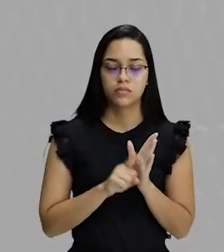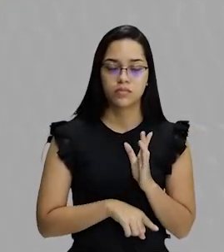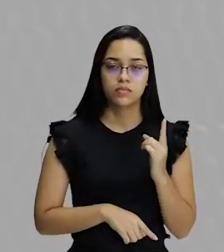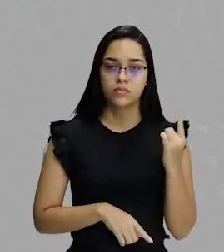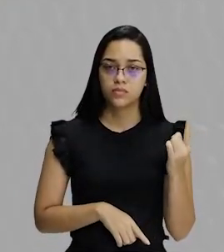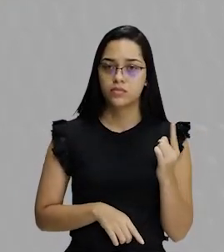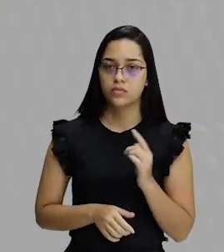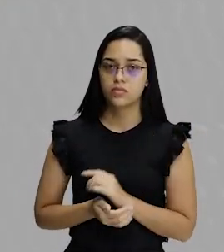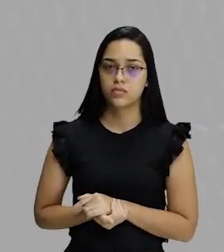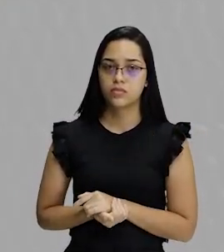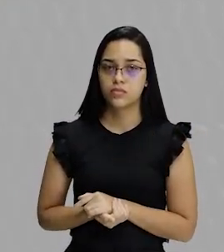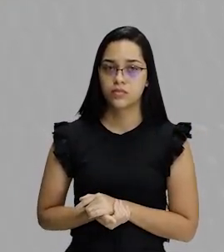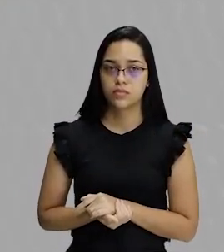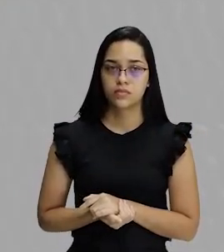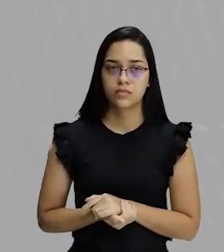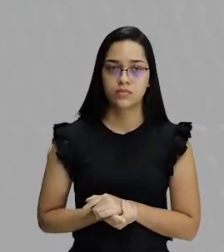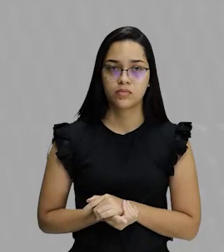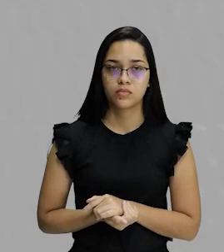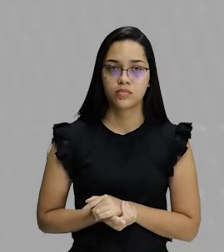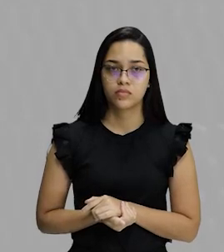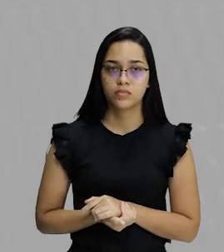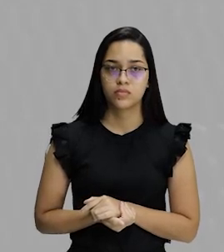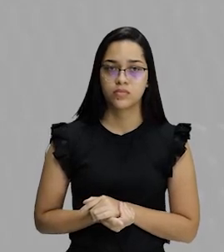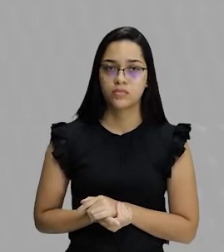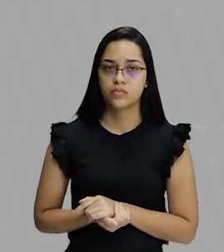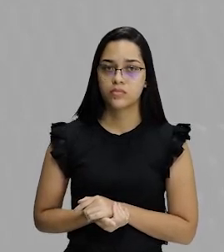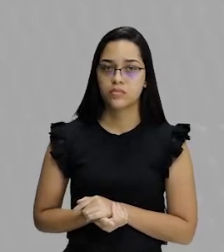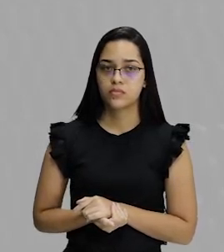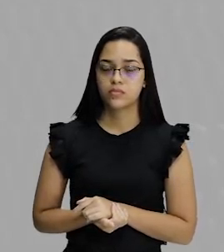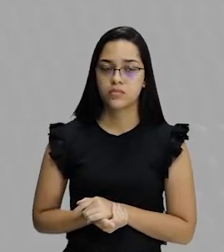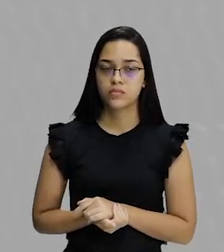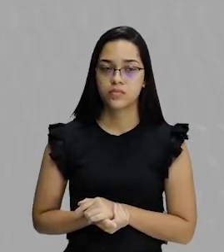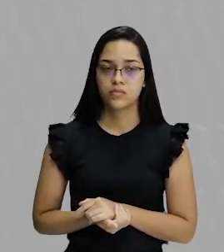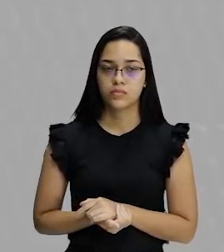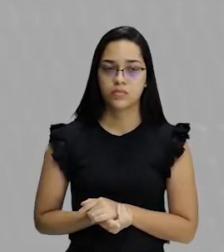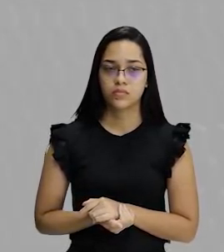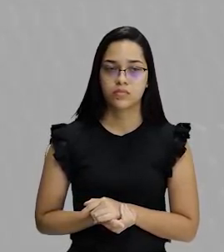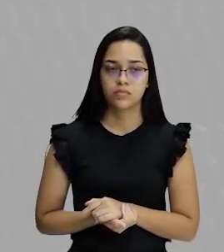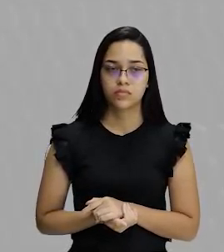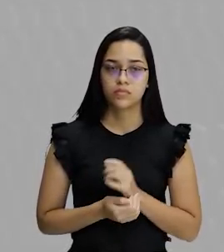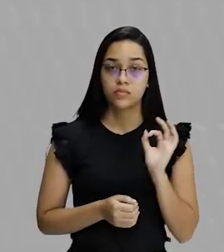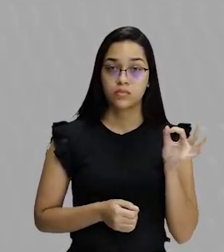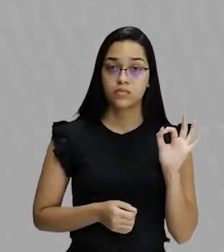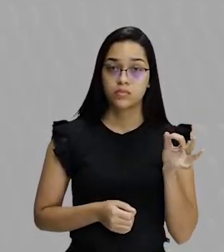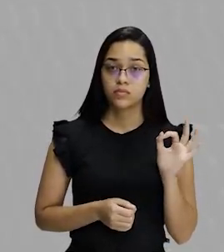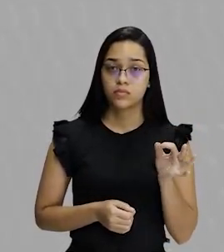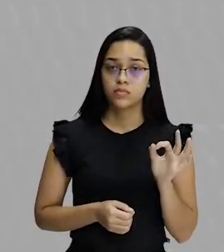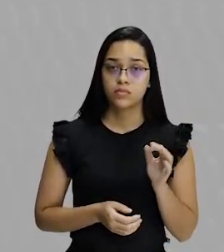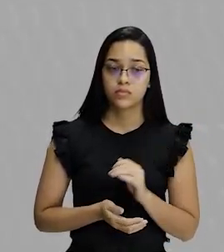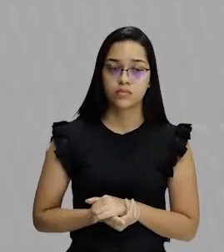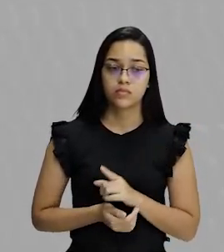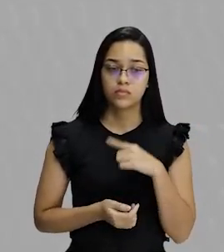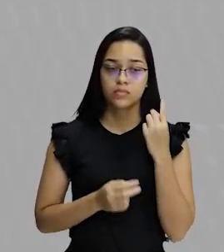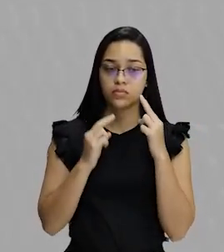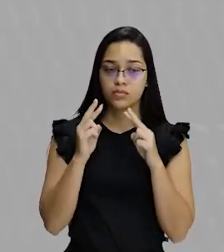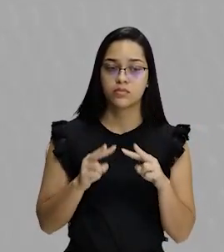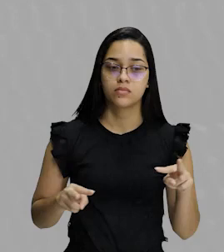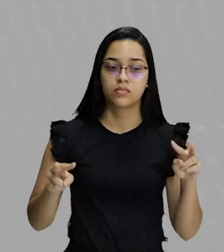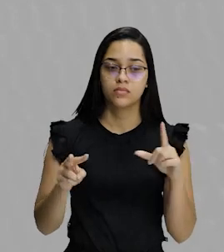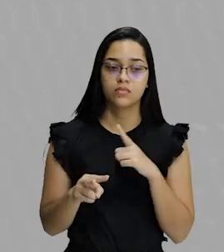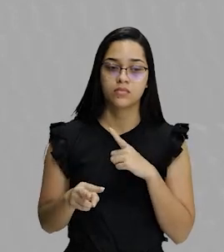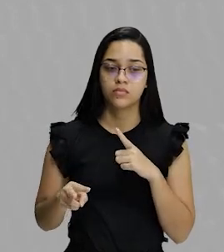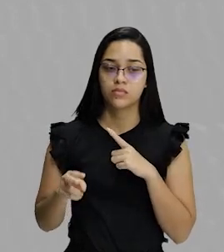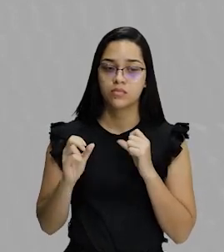1. Certo? Então, ponto D. Certo, turma? Aí a gente viu que os pontos